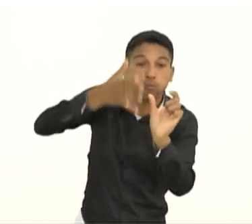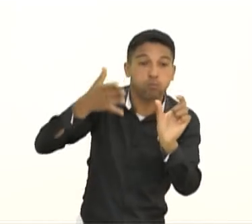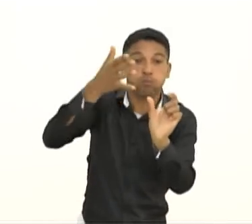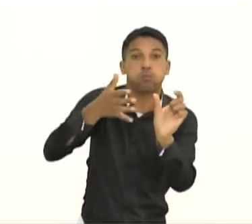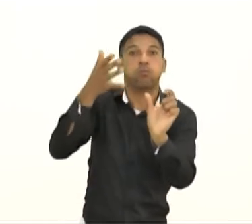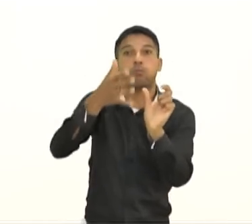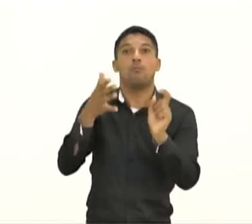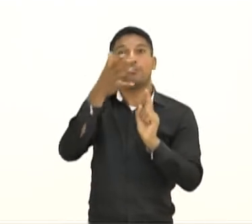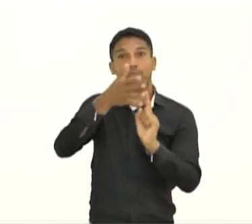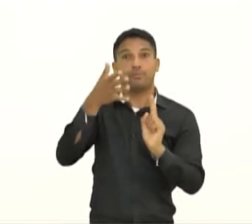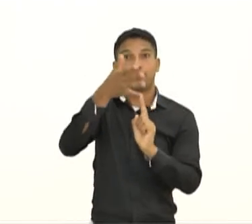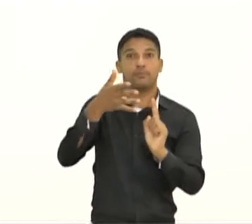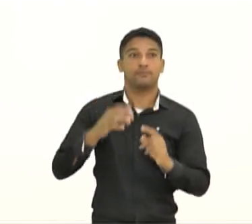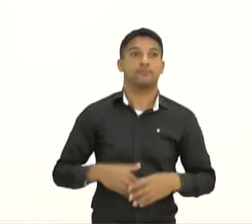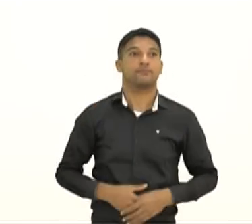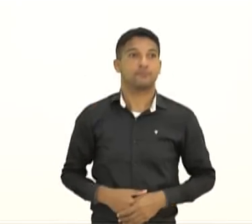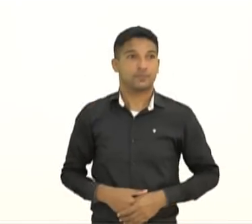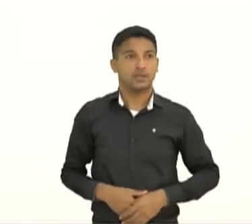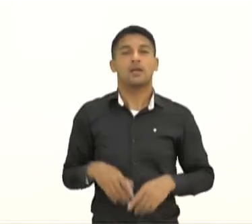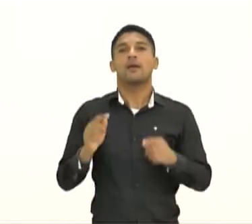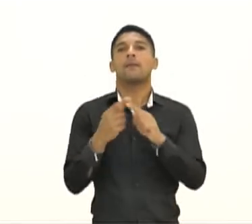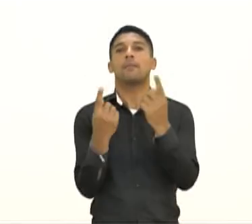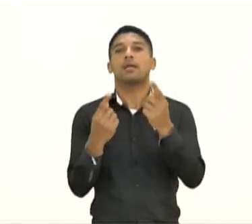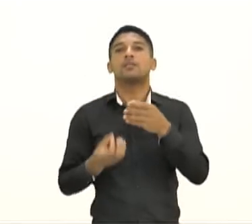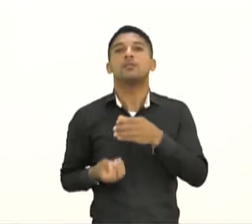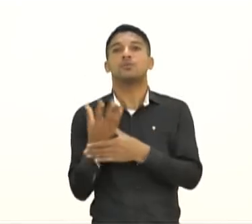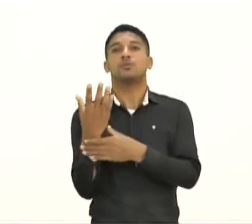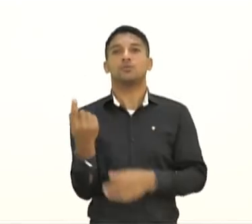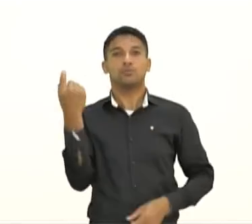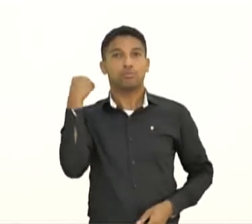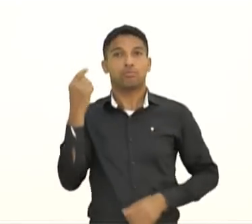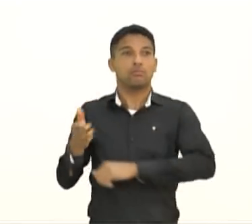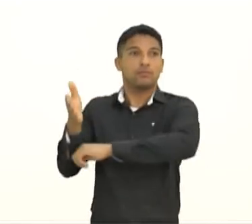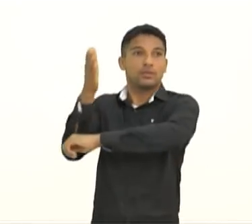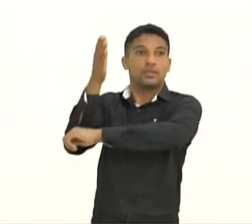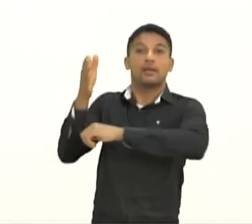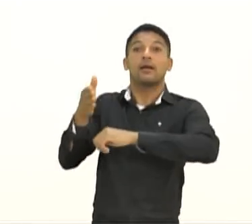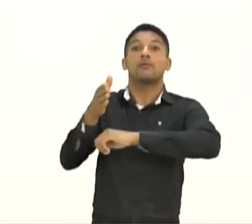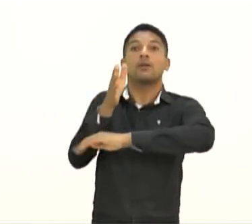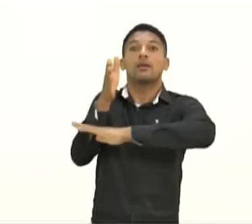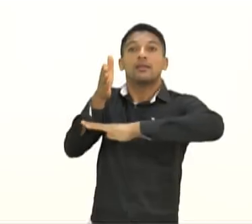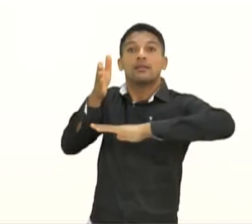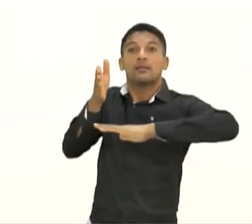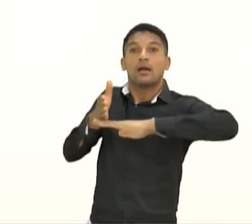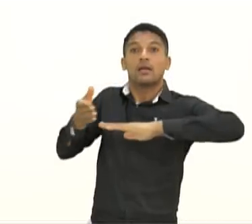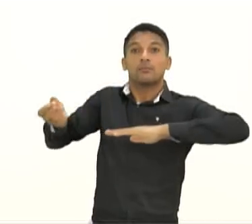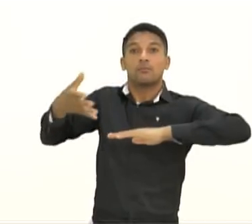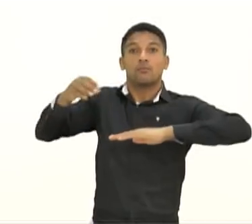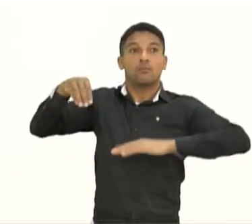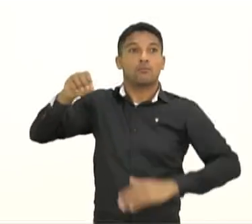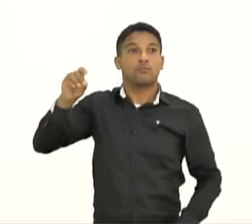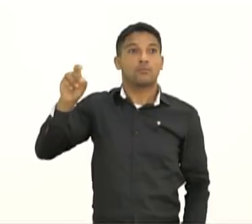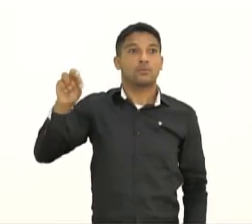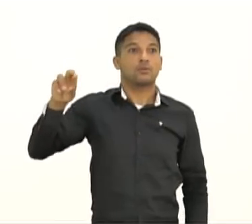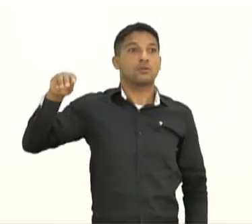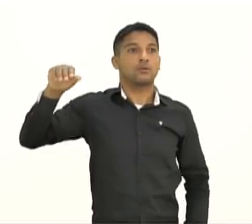Moderna. O fundador, né, da teoria do conhecimento é um filósofo ali, o John Locke, de